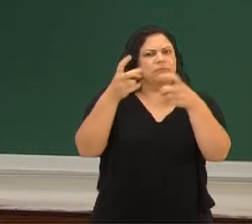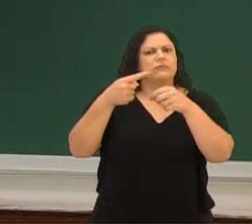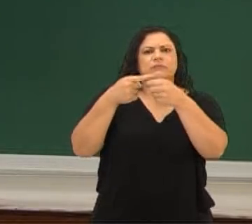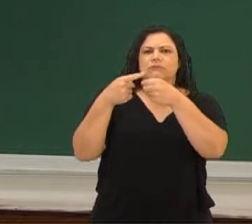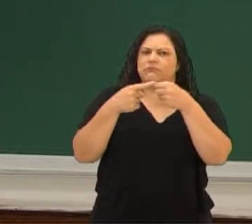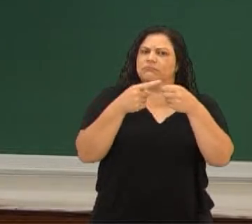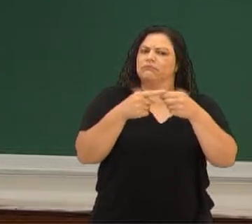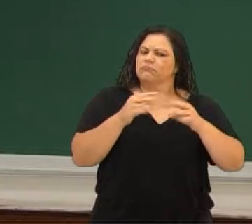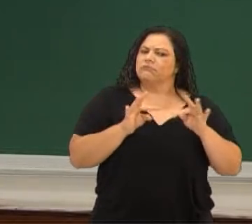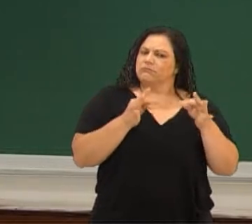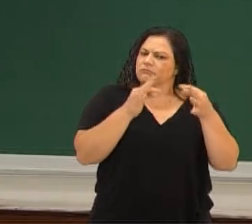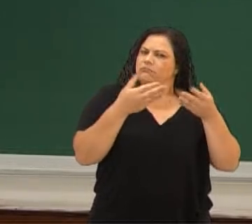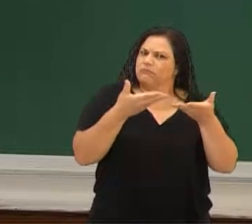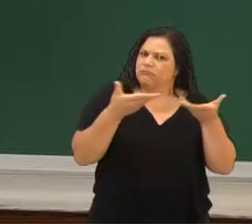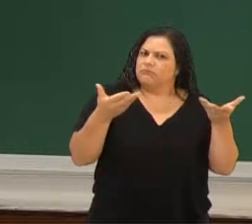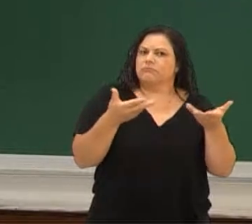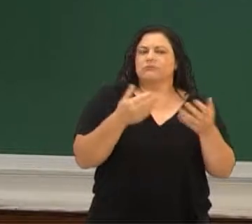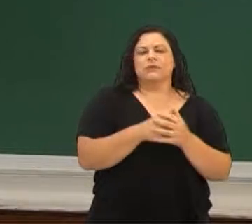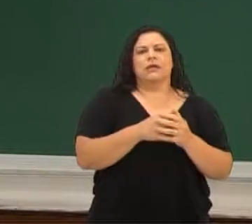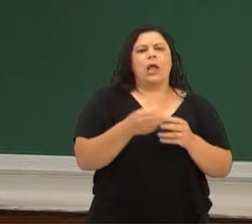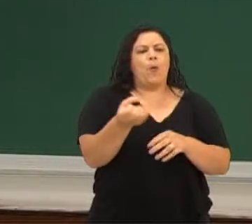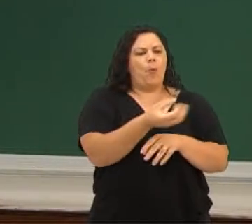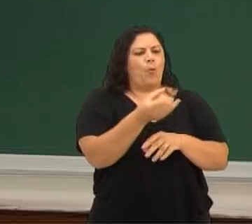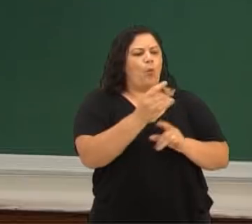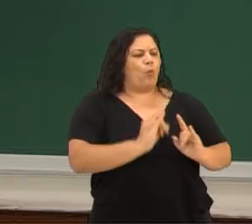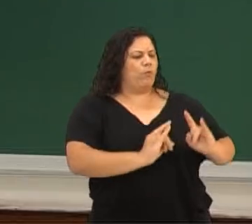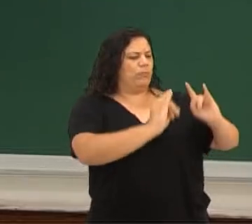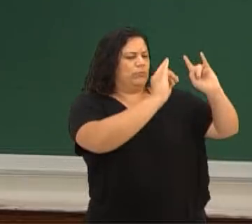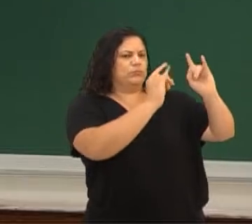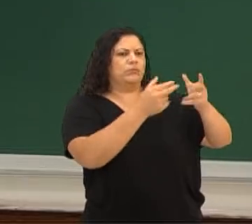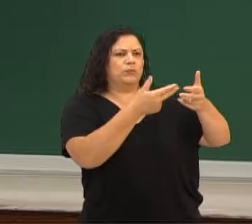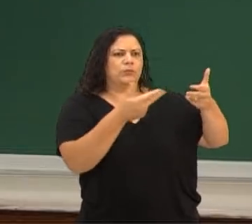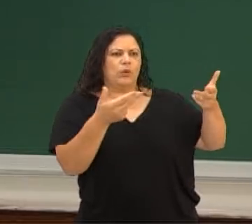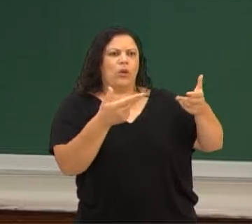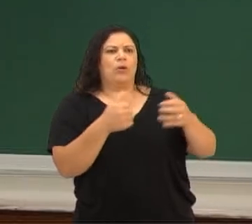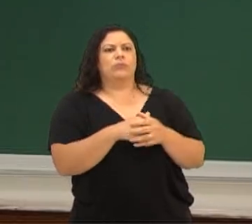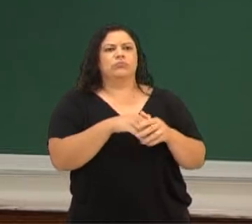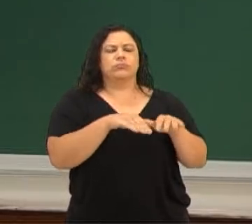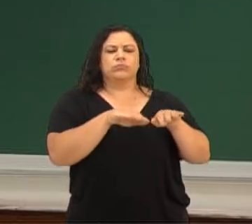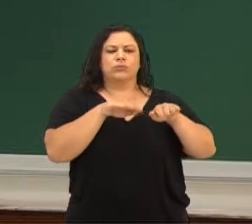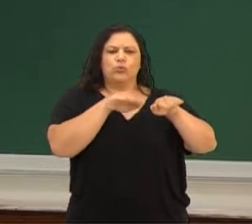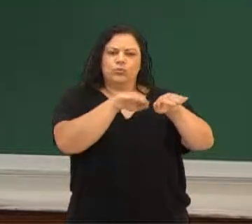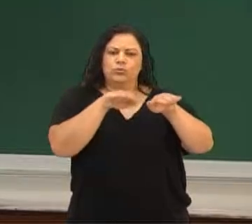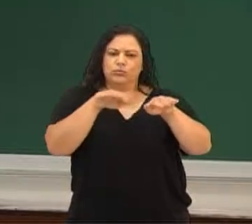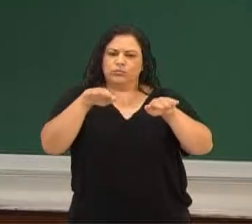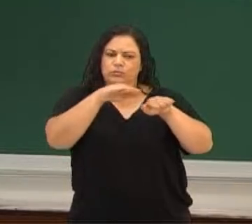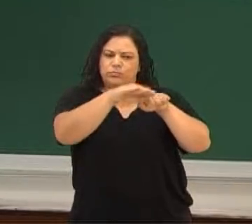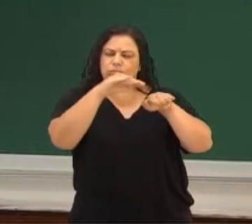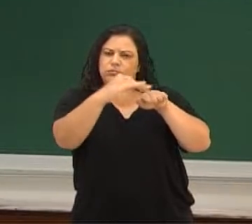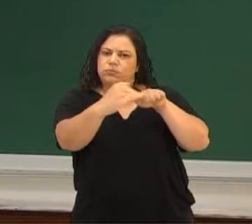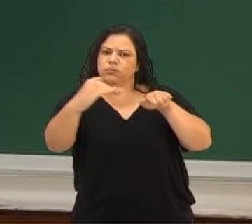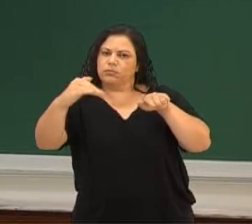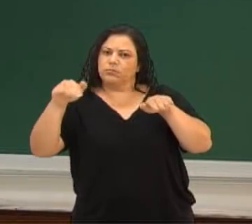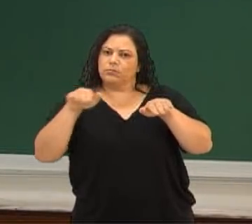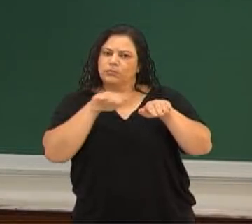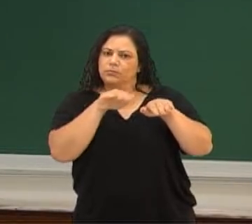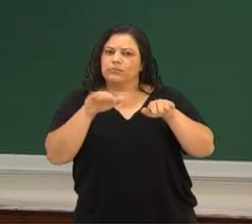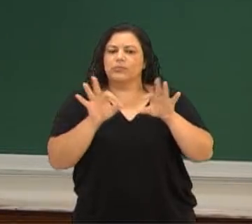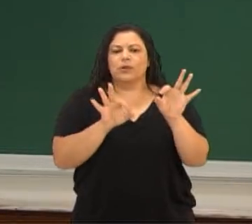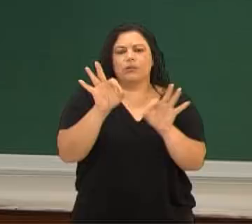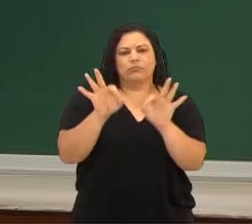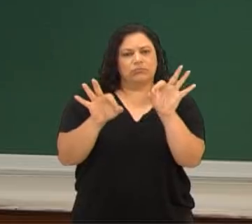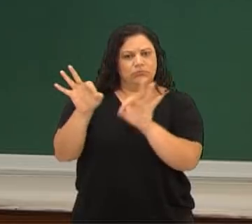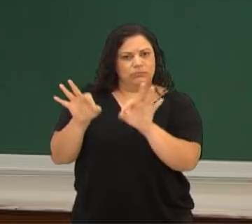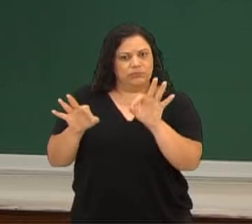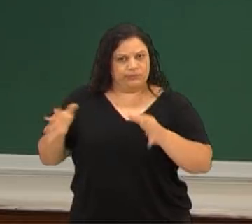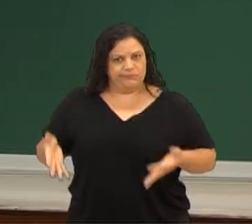cidade urbanizada, já tem prédios modernos, tem malha viária, tem lugar para estacionamento, então uma cidade que está